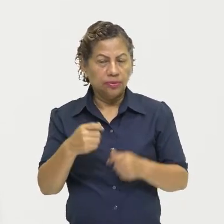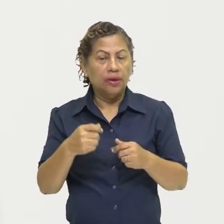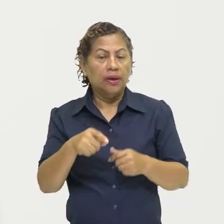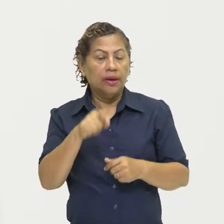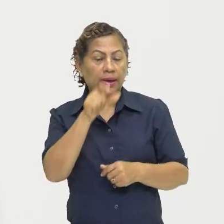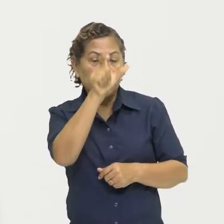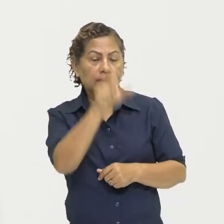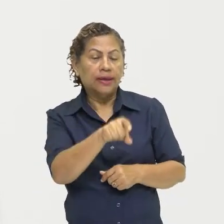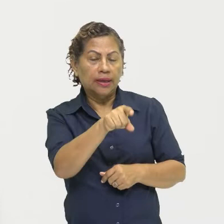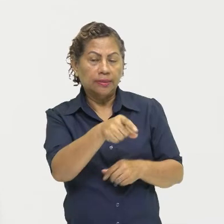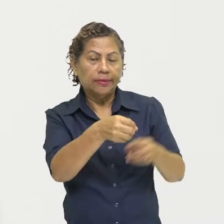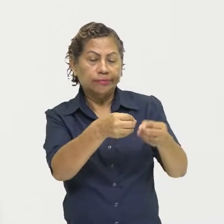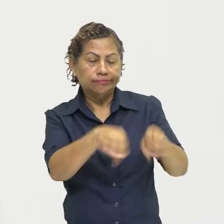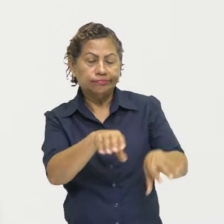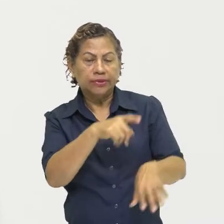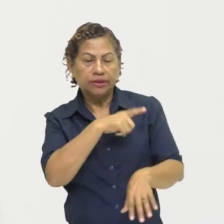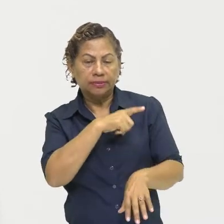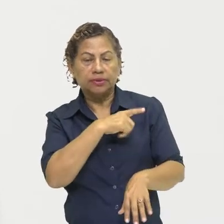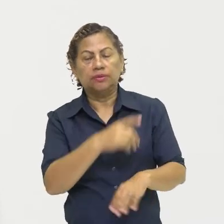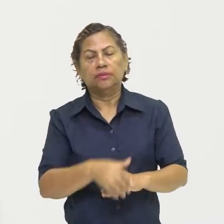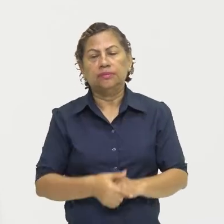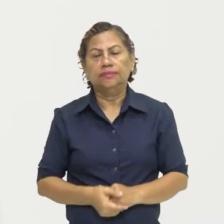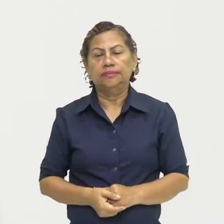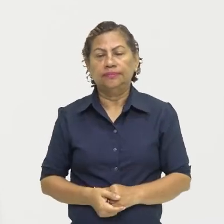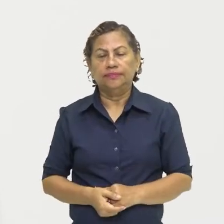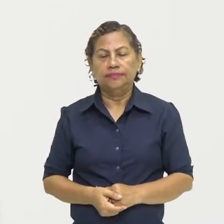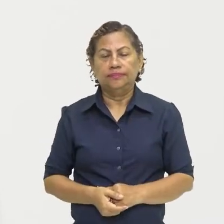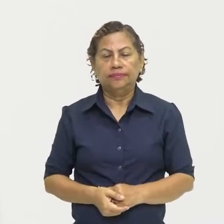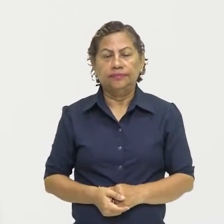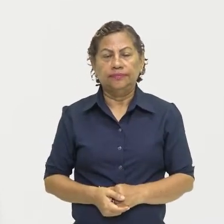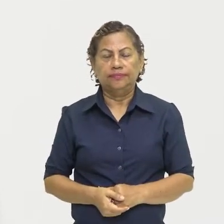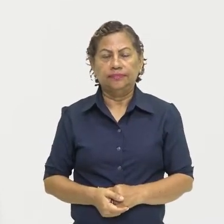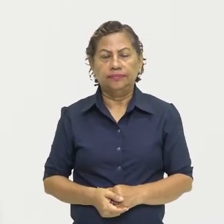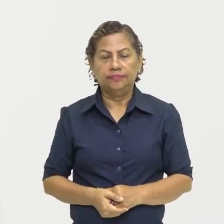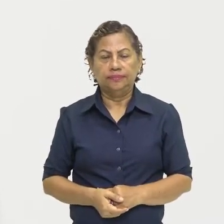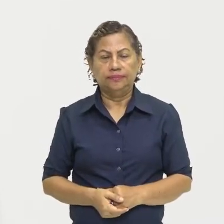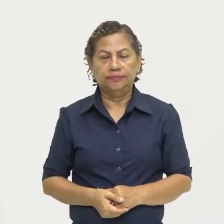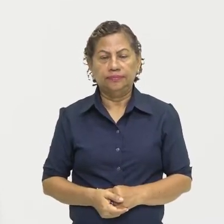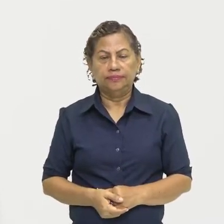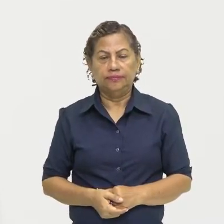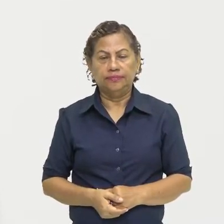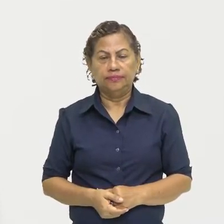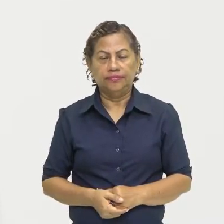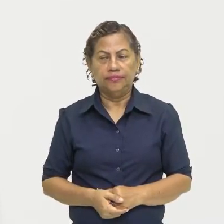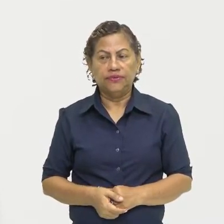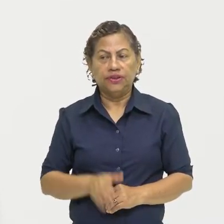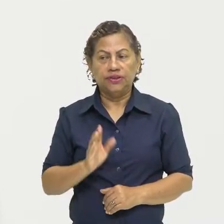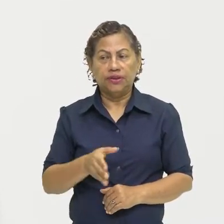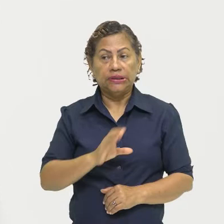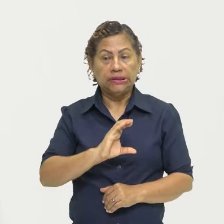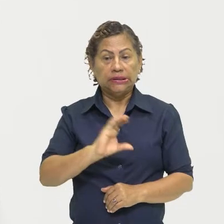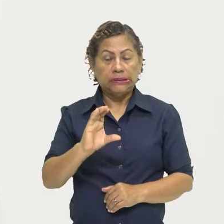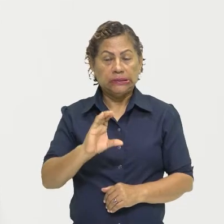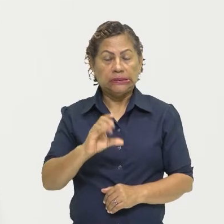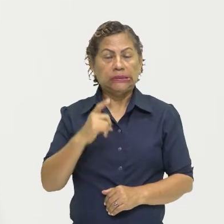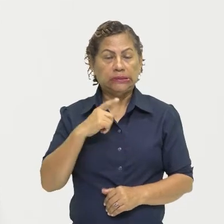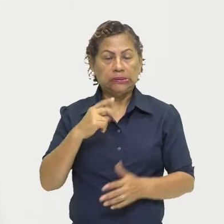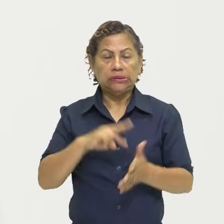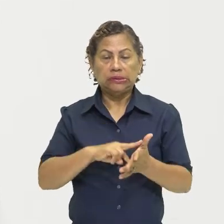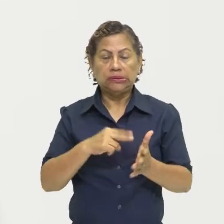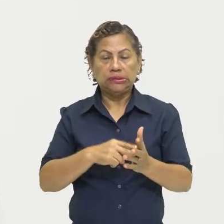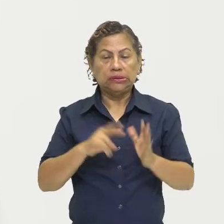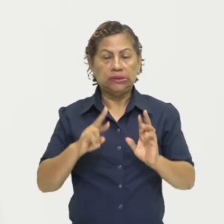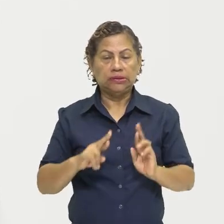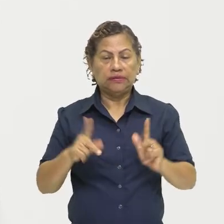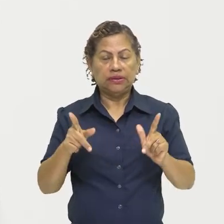Então, portanto, aqui na letra C ele já está com um outro sentido muito diferente, né? E aí você